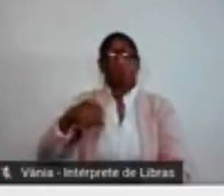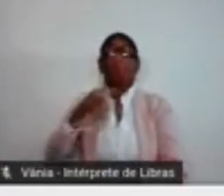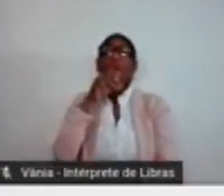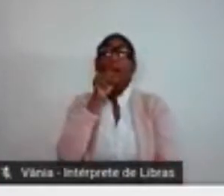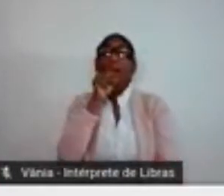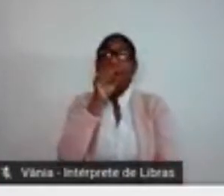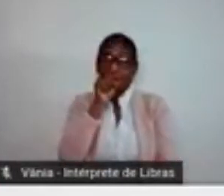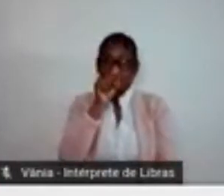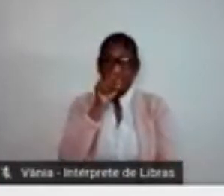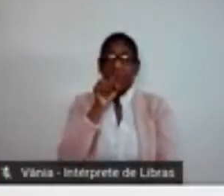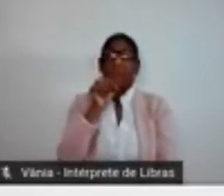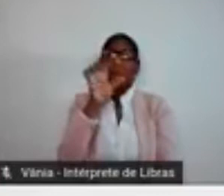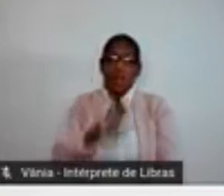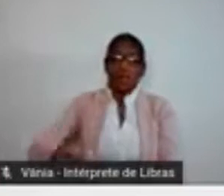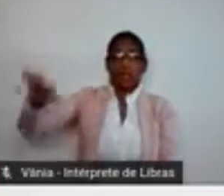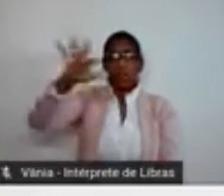As demais permanecem